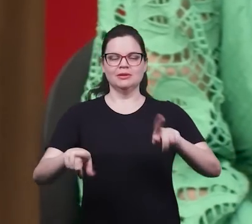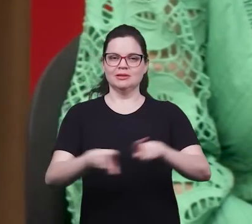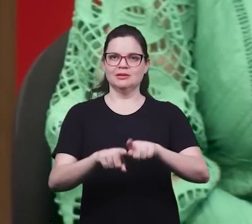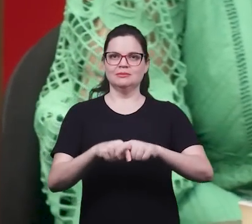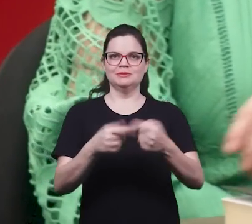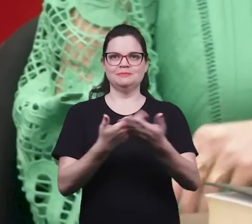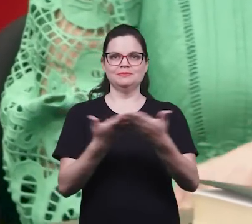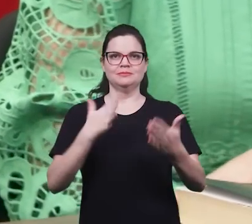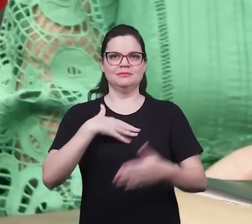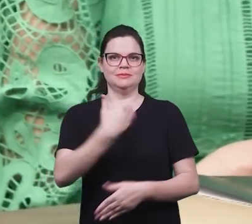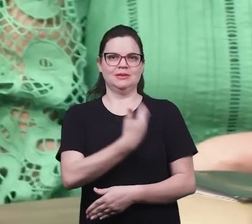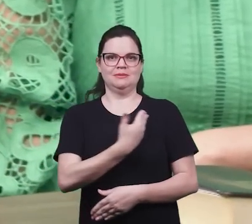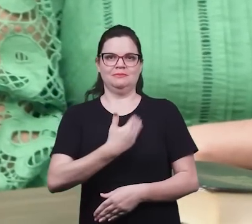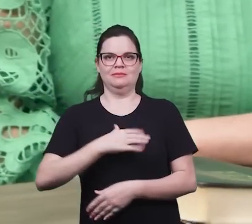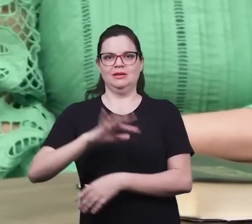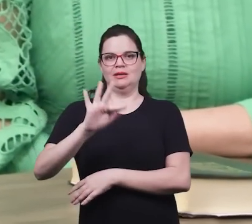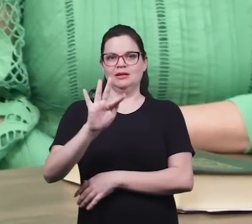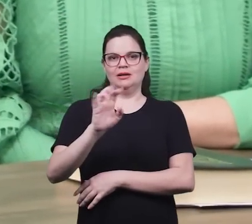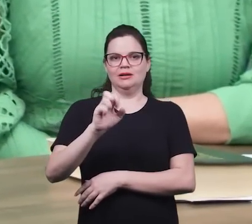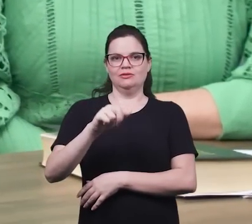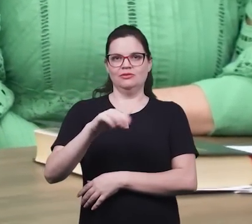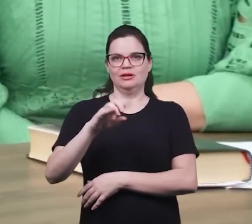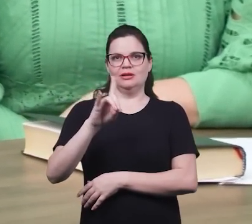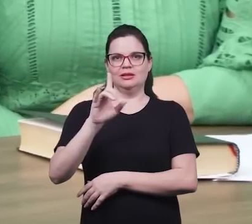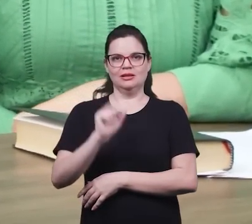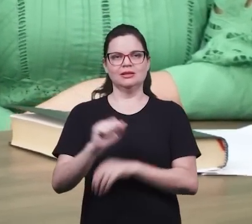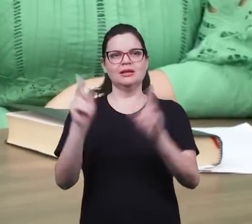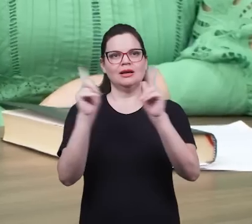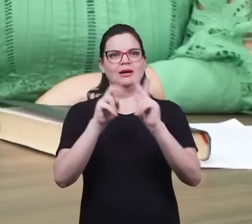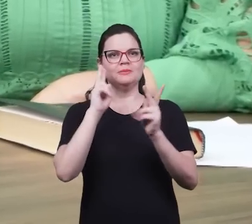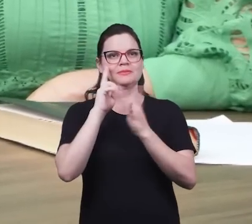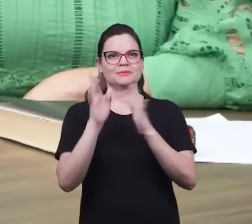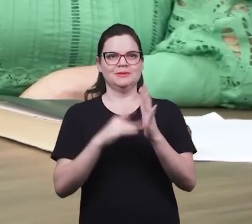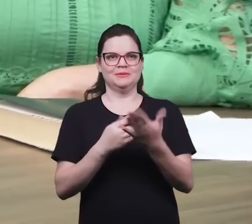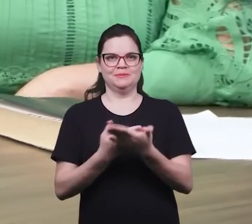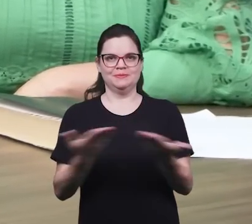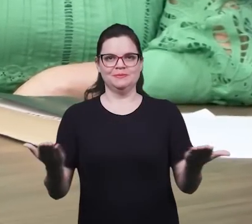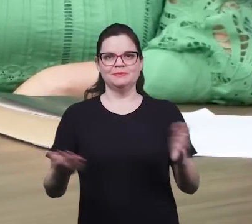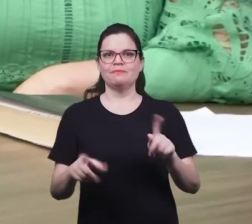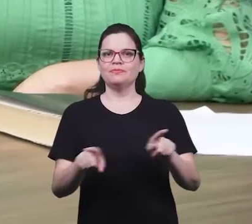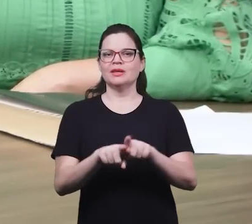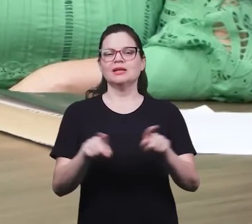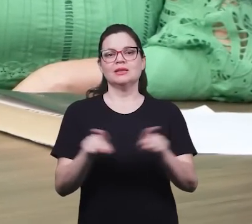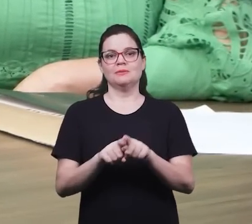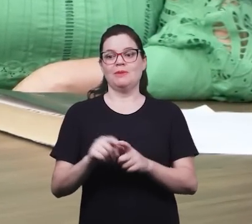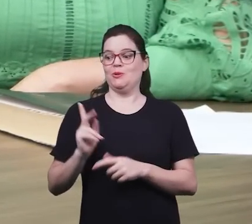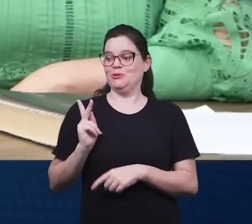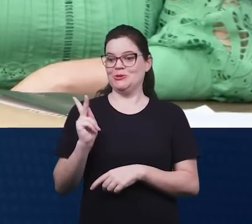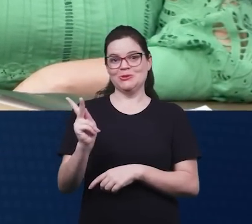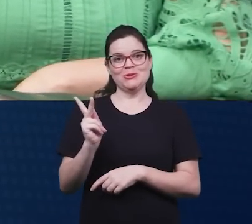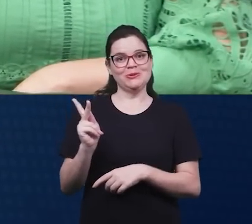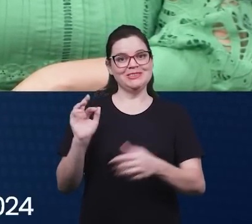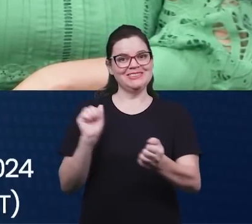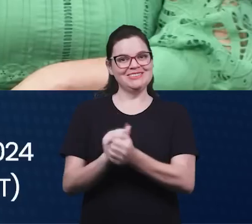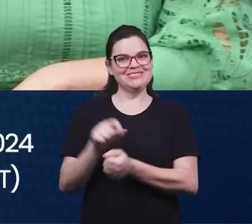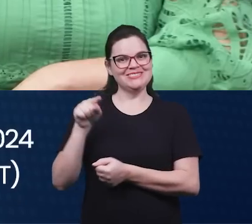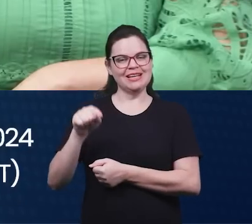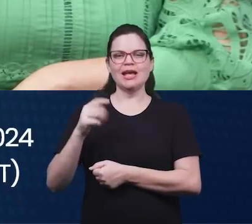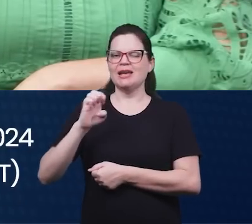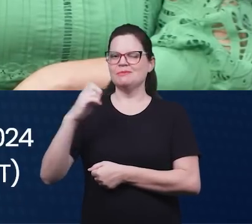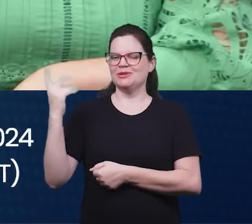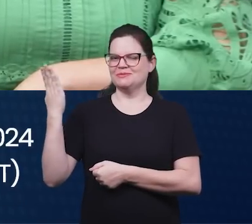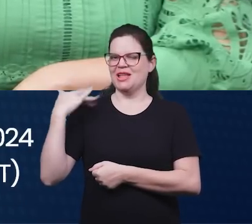minha amiga, a professora Fernanda Becali, a paz do Senhor. Paz do Senhor, Kézia. E também o casal que está conosco desde a